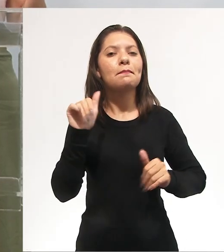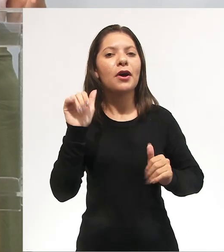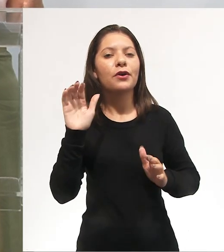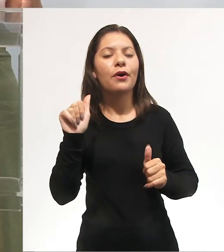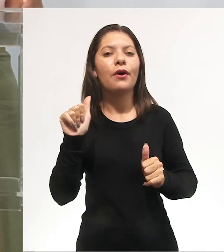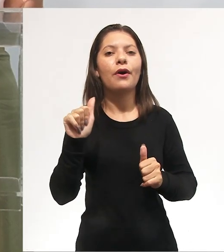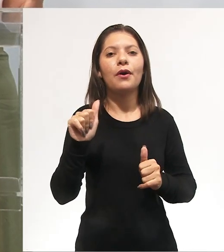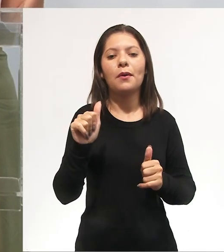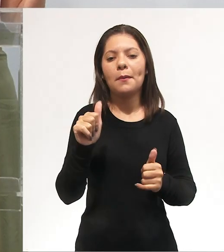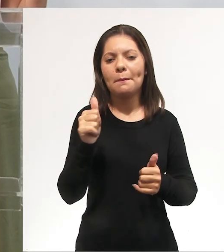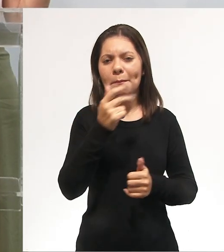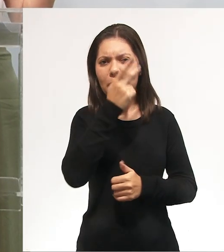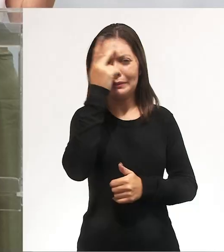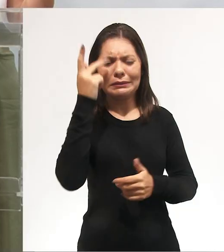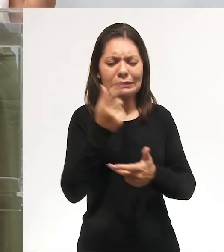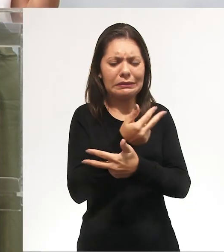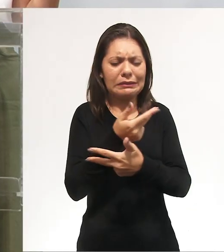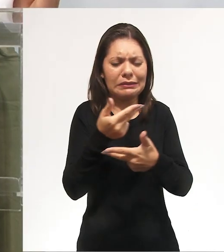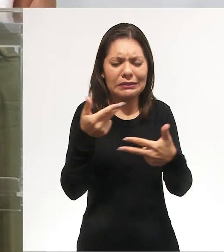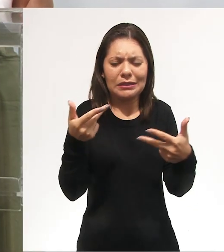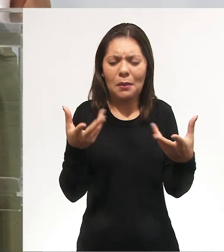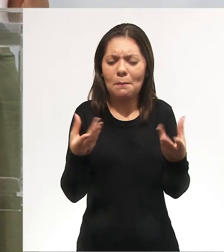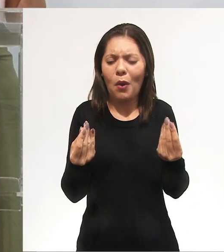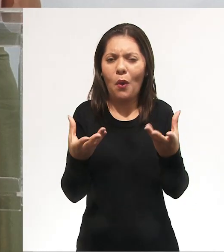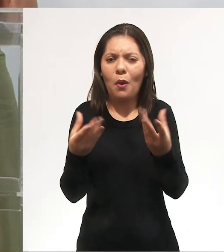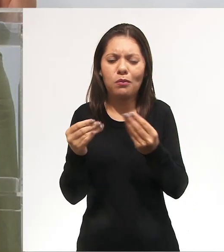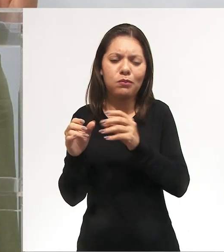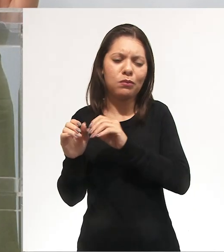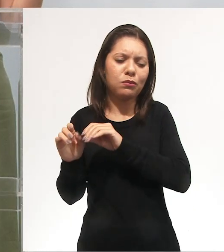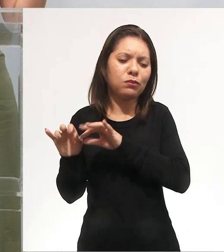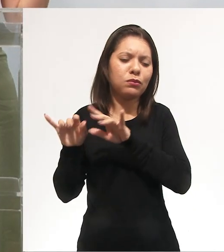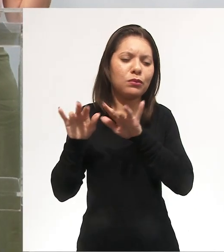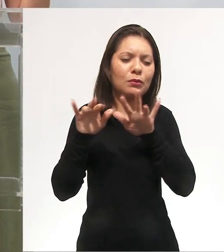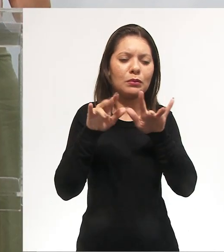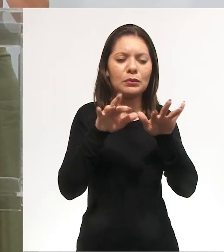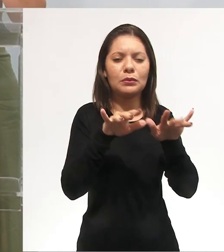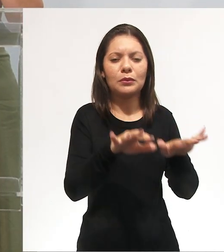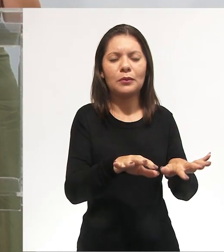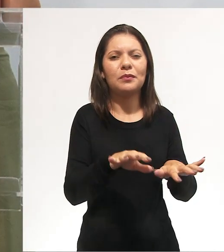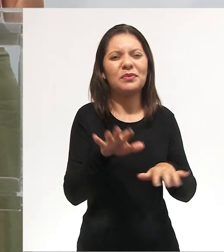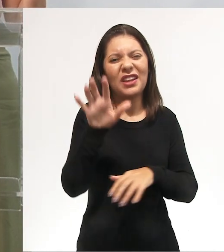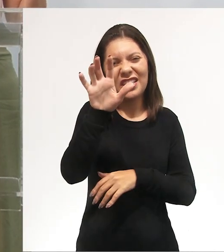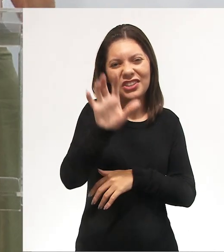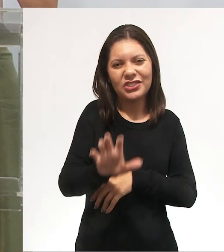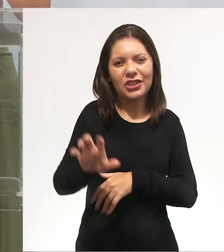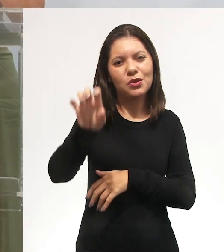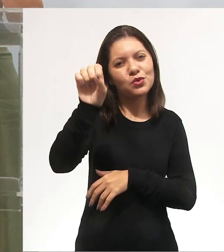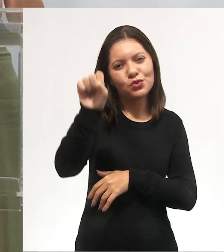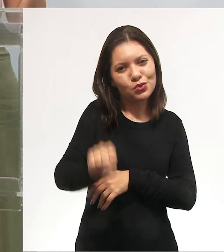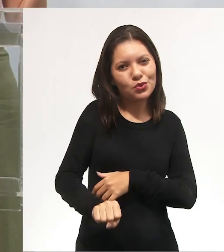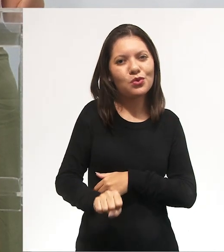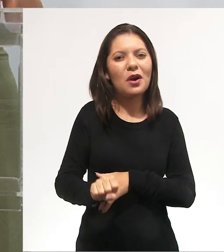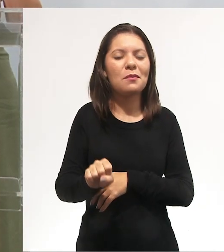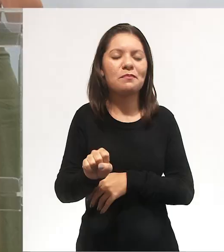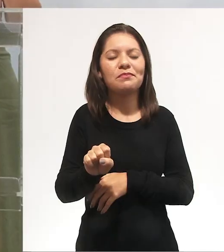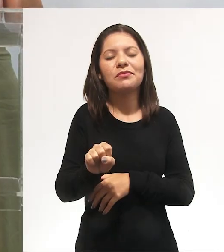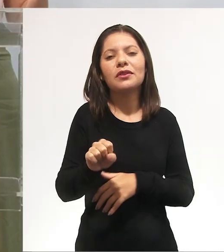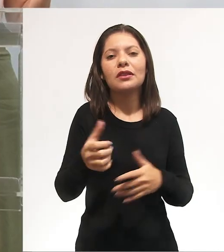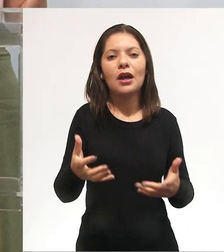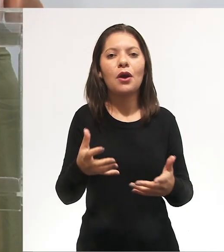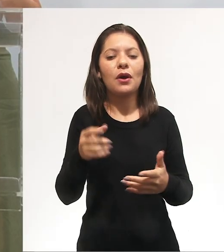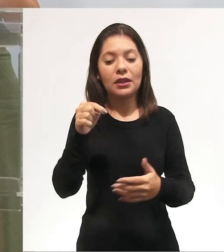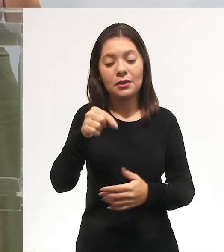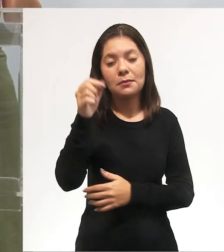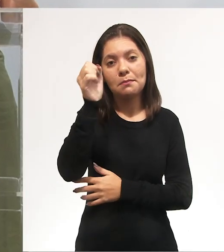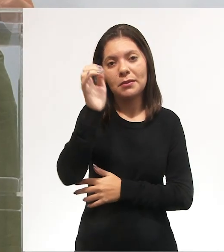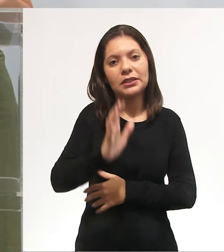que tiveram ali alguns mais a região sul, outros sudeste. Então, assim, o processo migratório, né, no Brasil